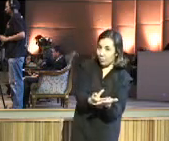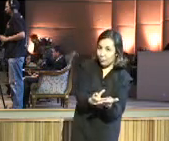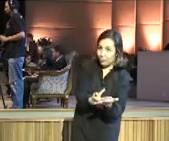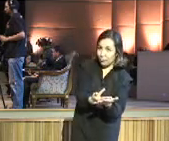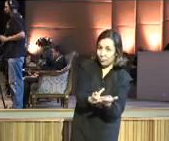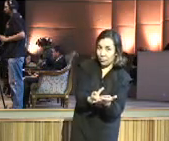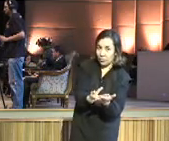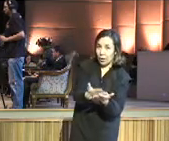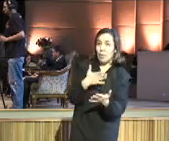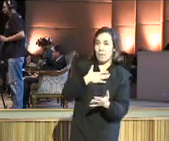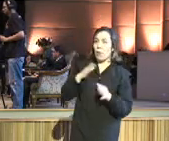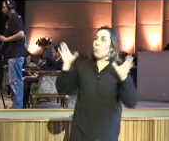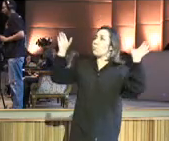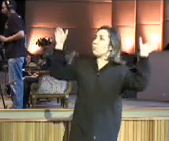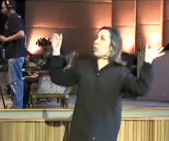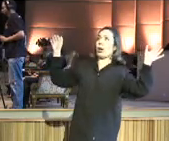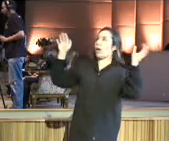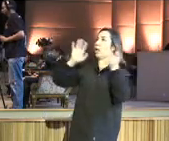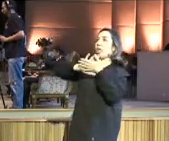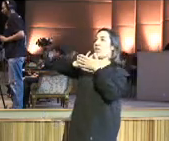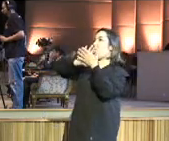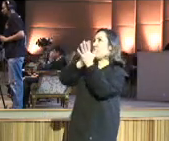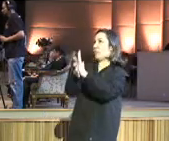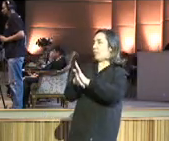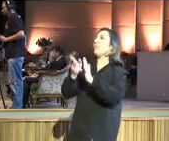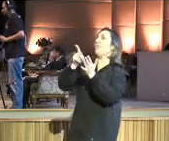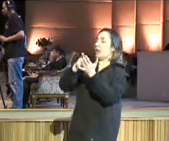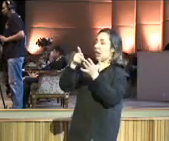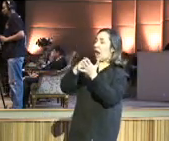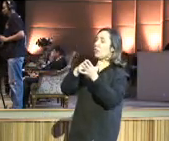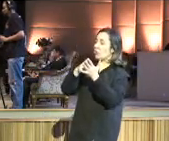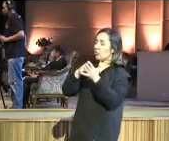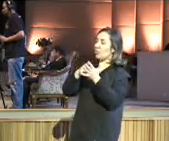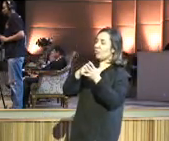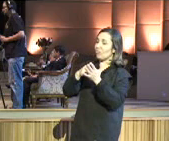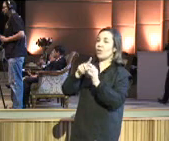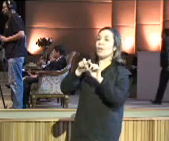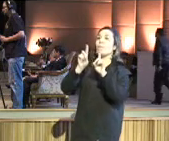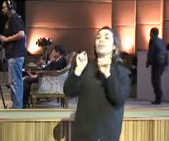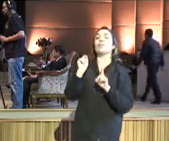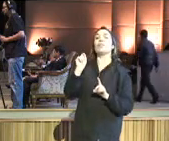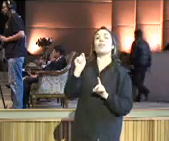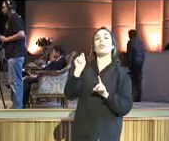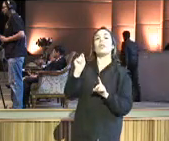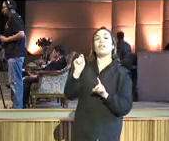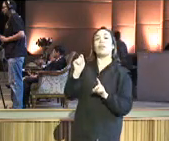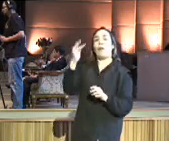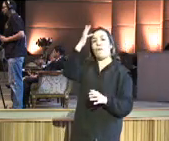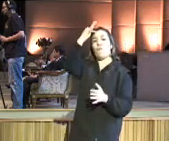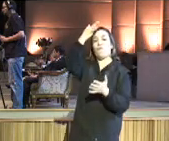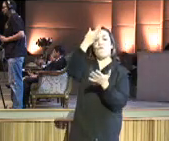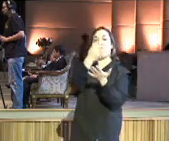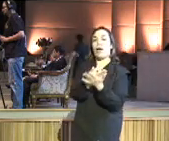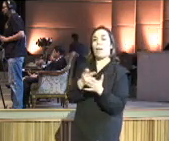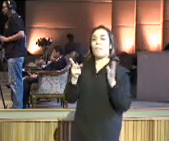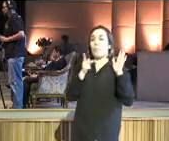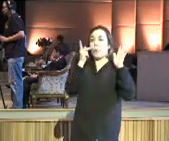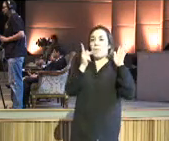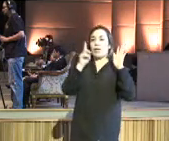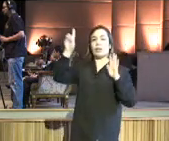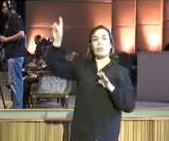dos espiões de Davi no palácio, que os conselhos de Aitofel não estavam